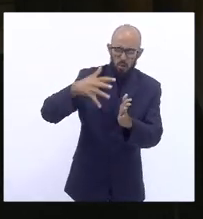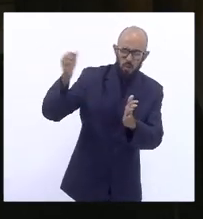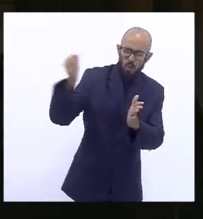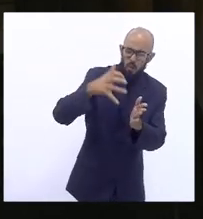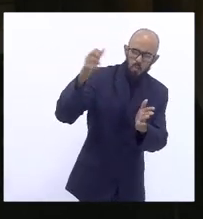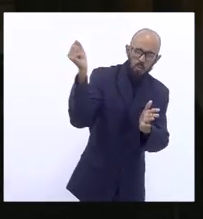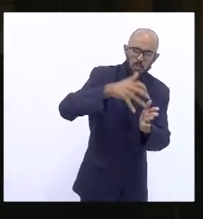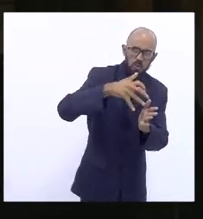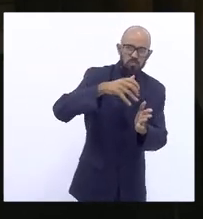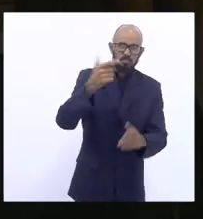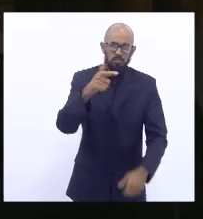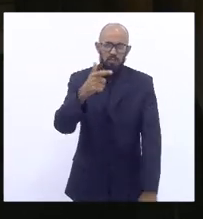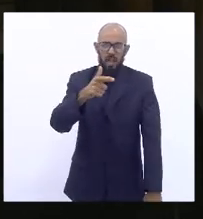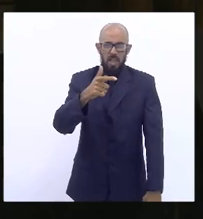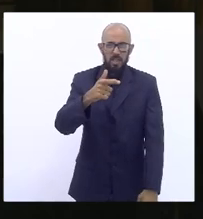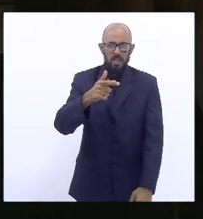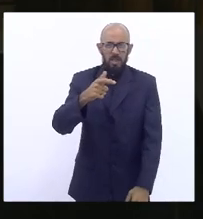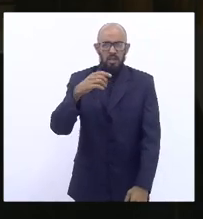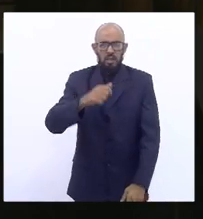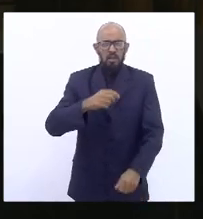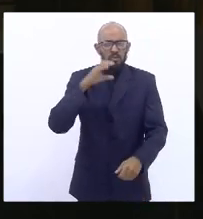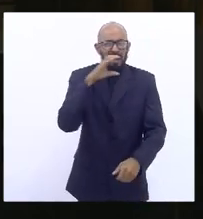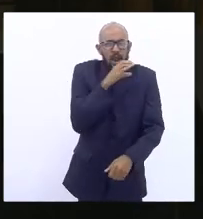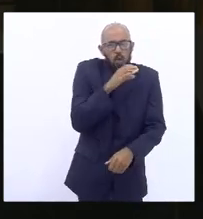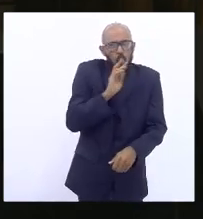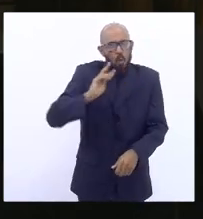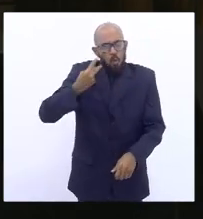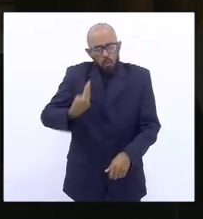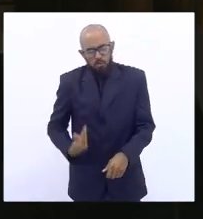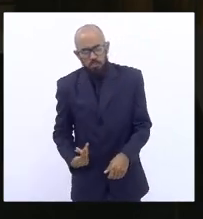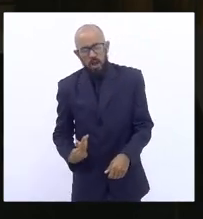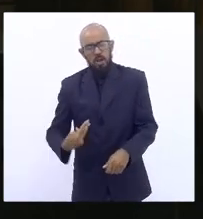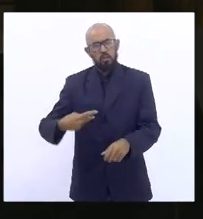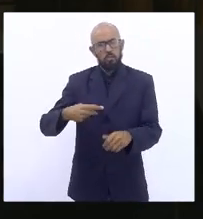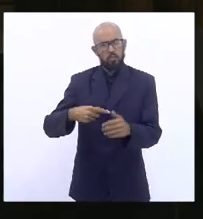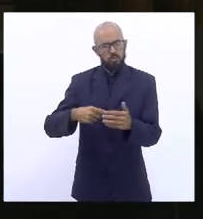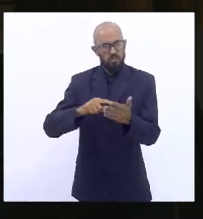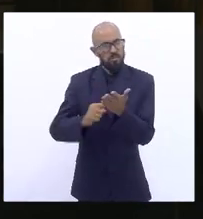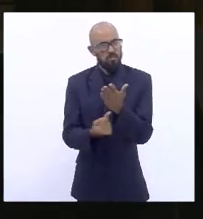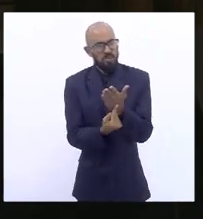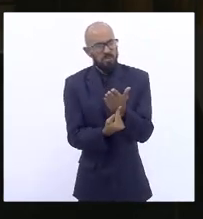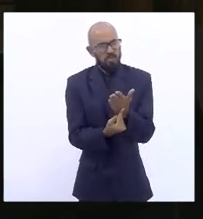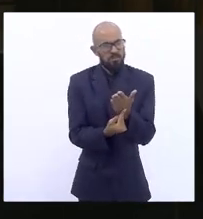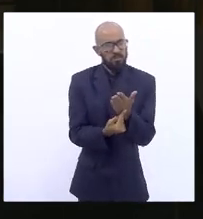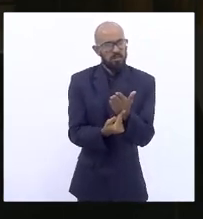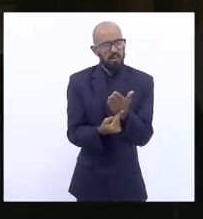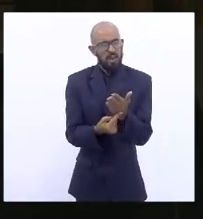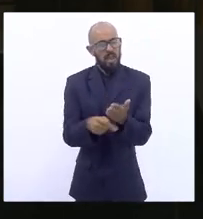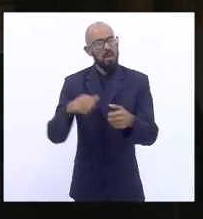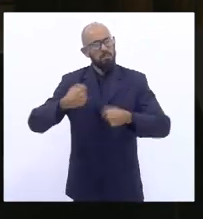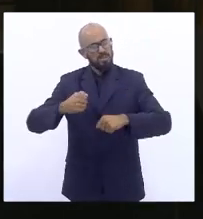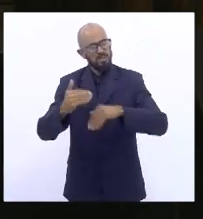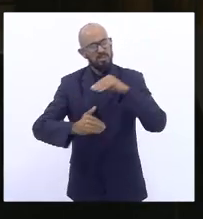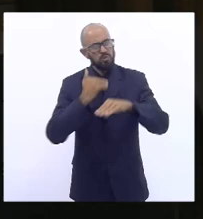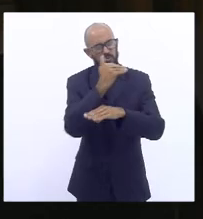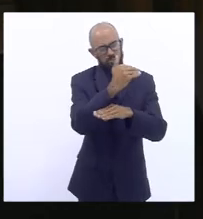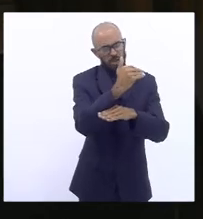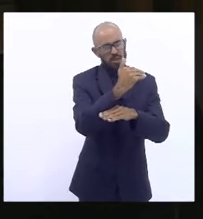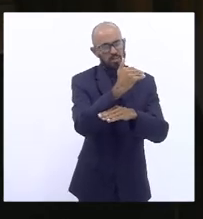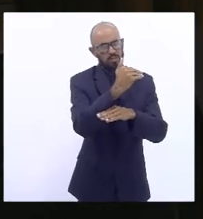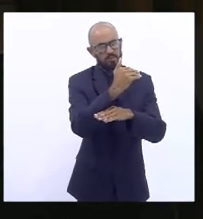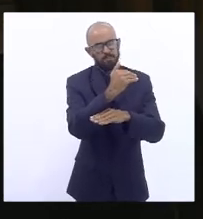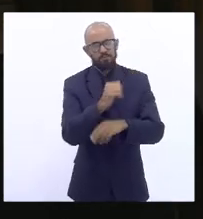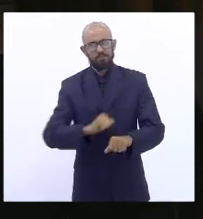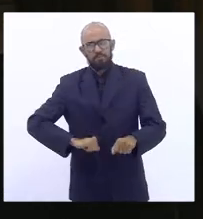desumana, fria, conteudista, baseada apenas na informação e não na humanidade, ela deve ser superada.